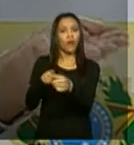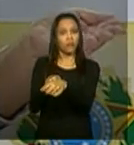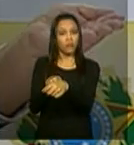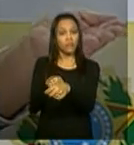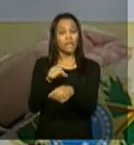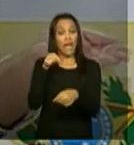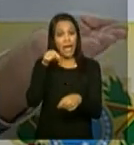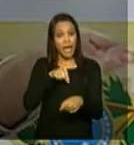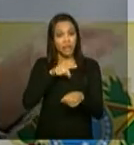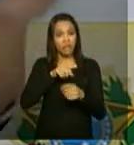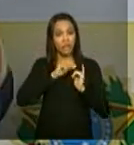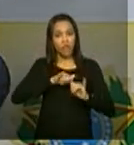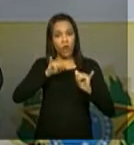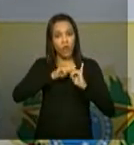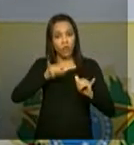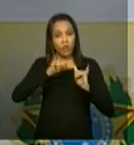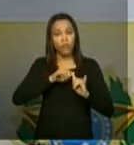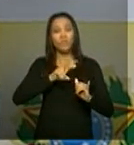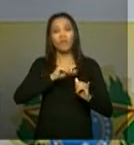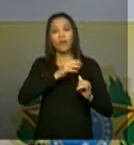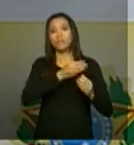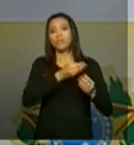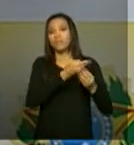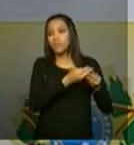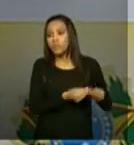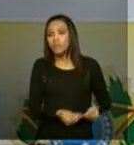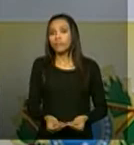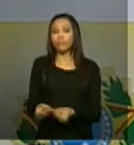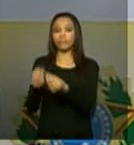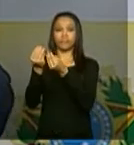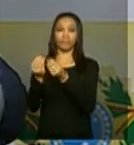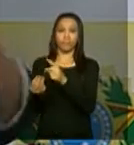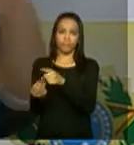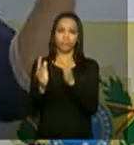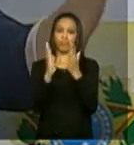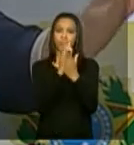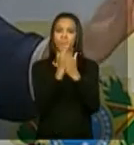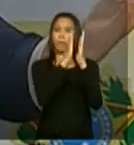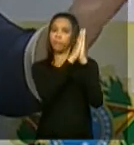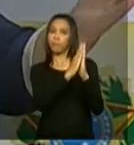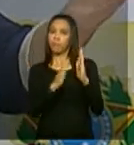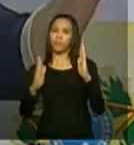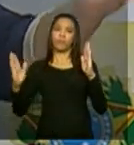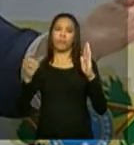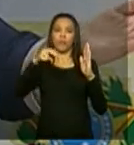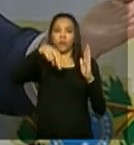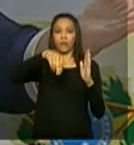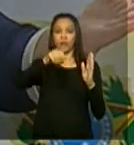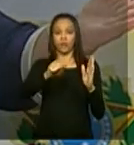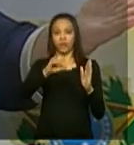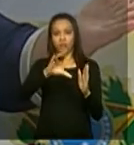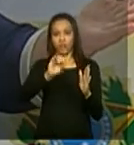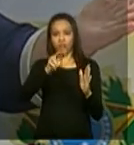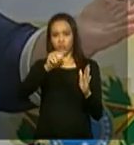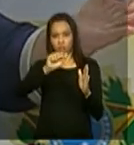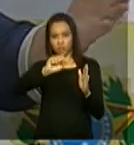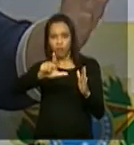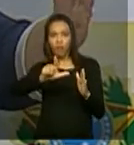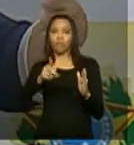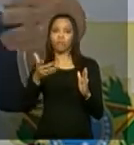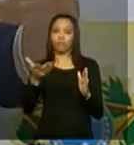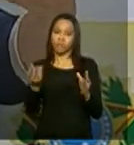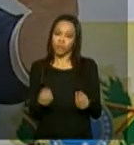irão para o arquivo público nacional portanto tudo o que for repassado será repassado já